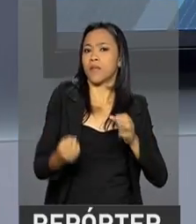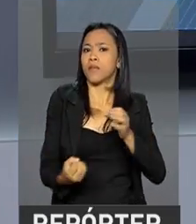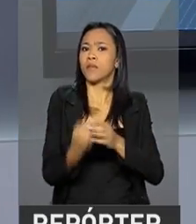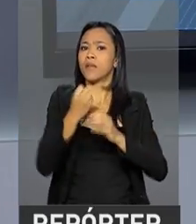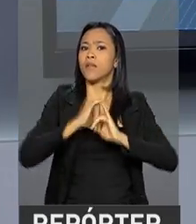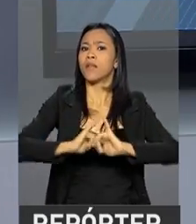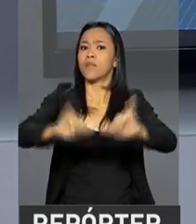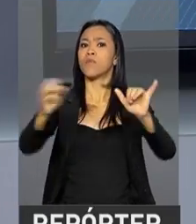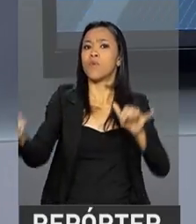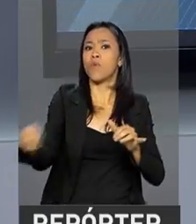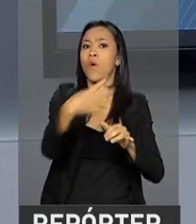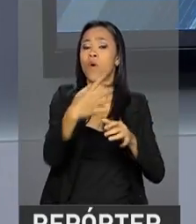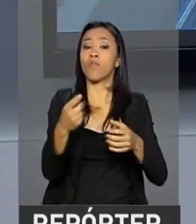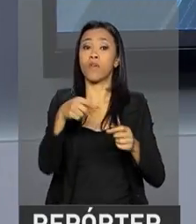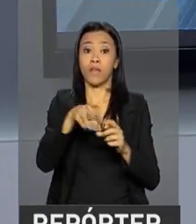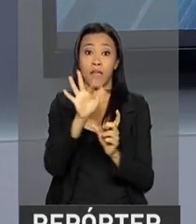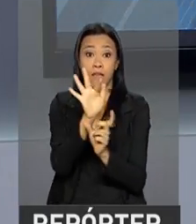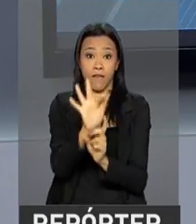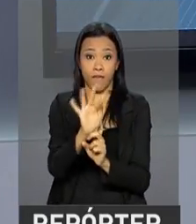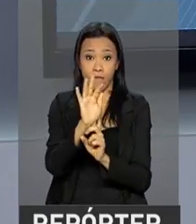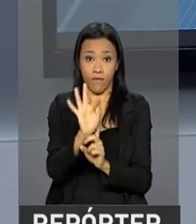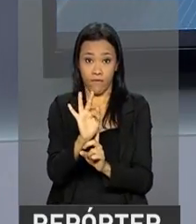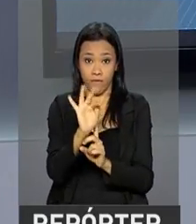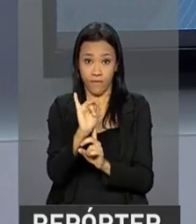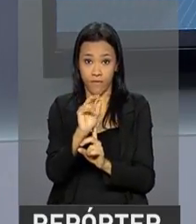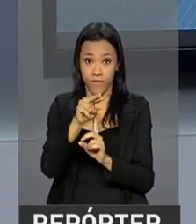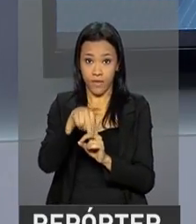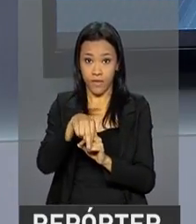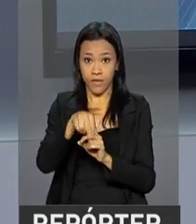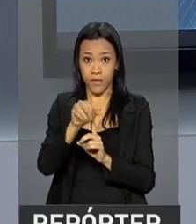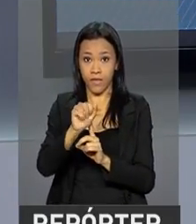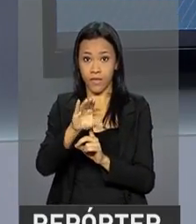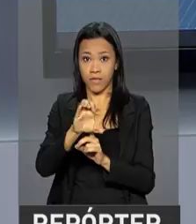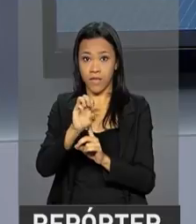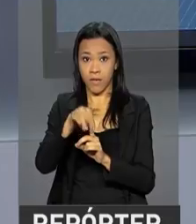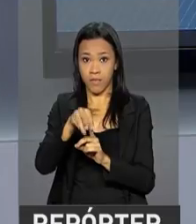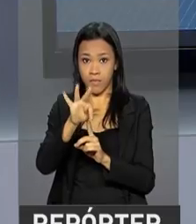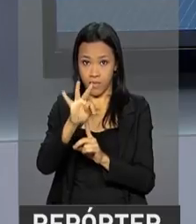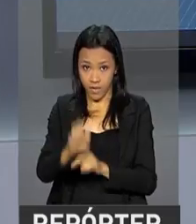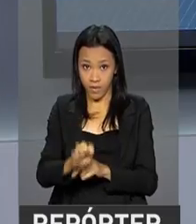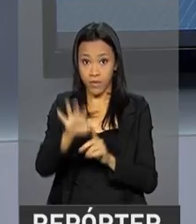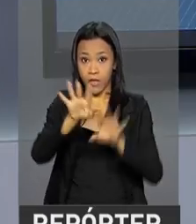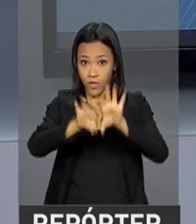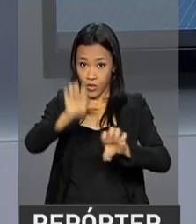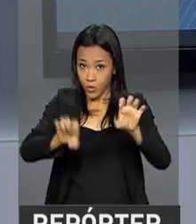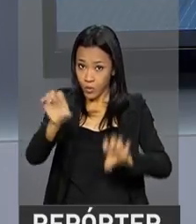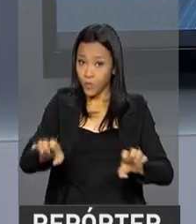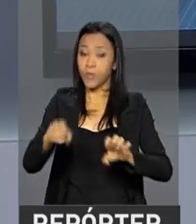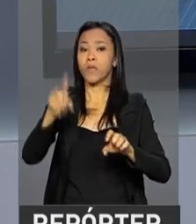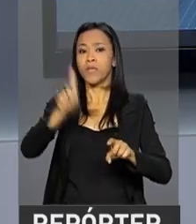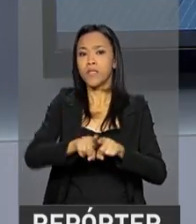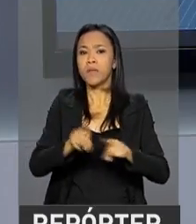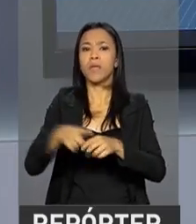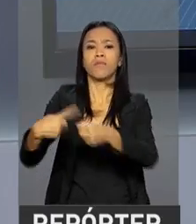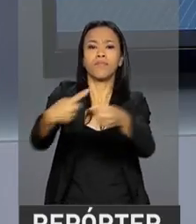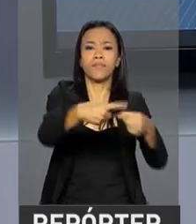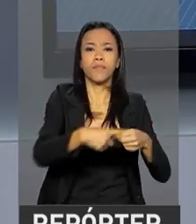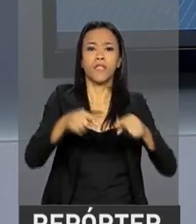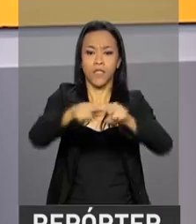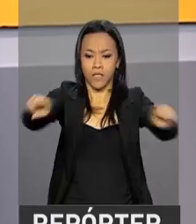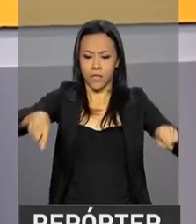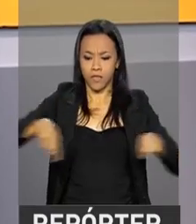de financiamento da Caixa Econômica Federal, destinada à infraestrutura e urbanização de